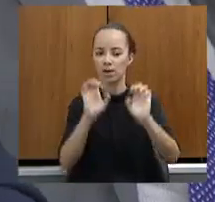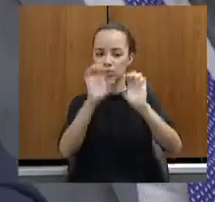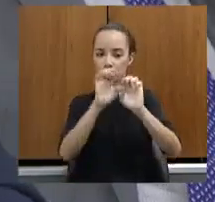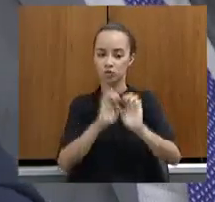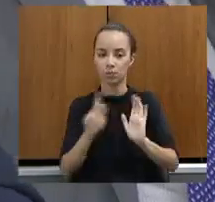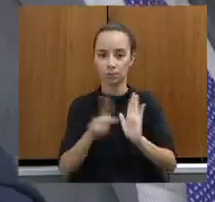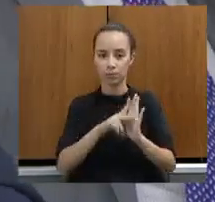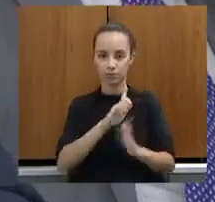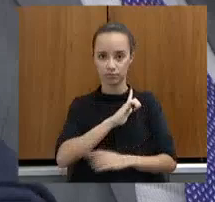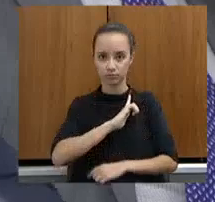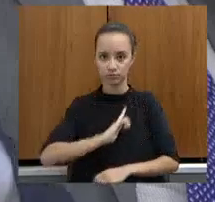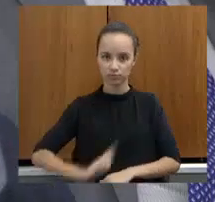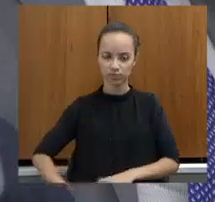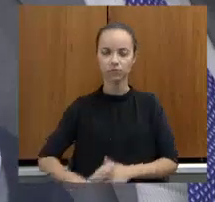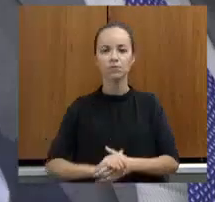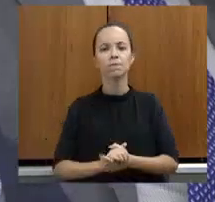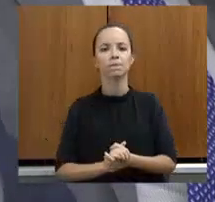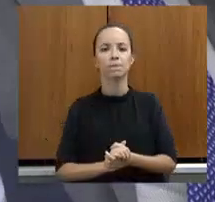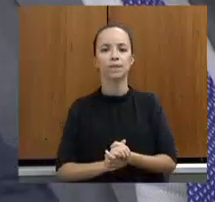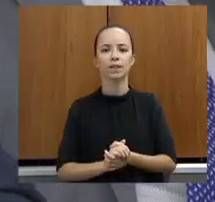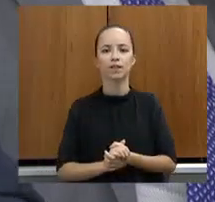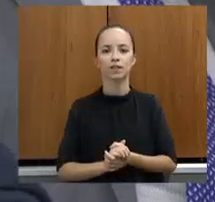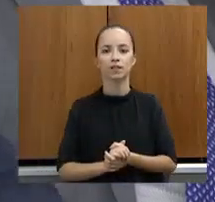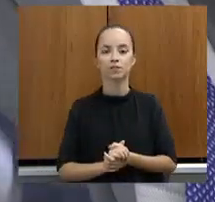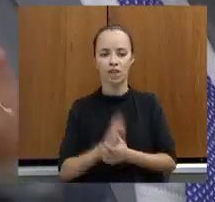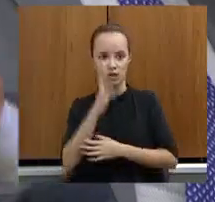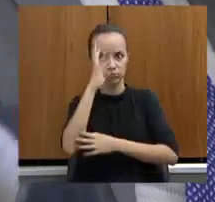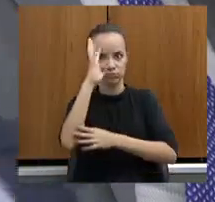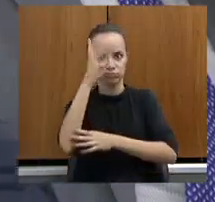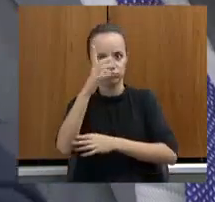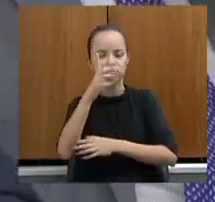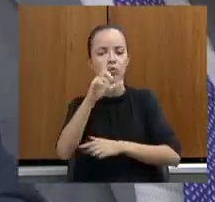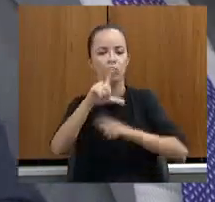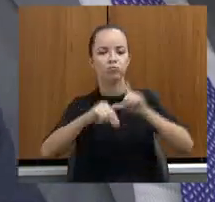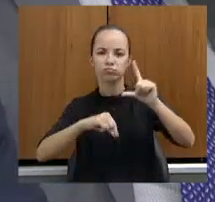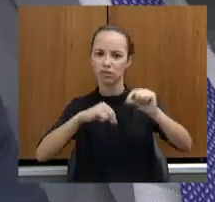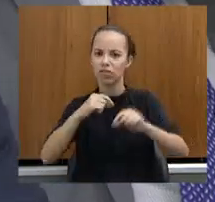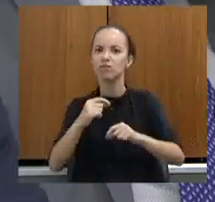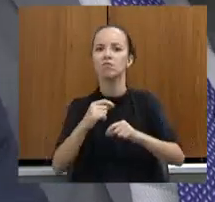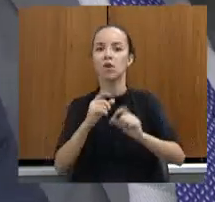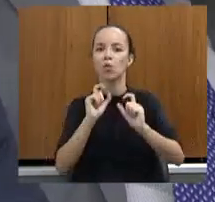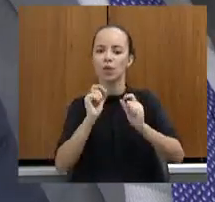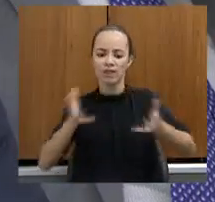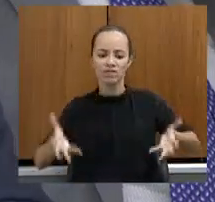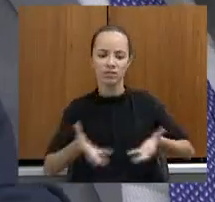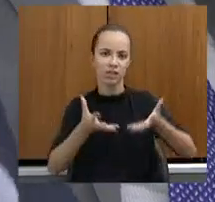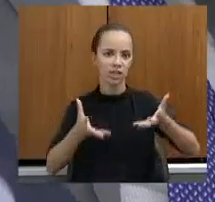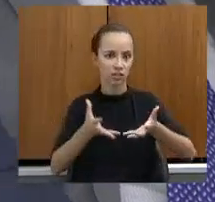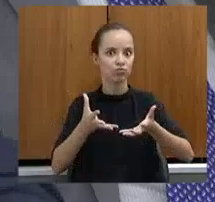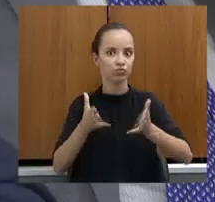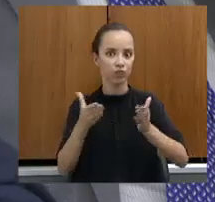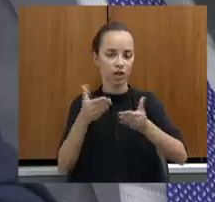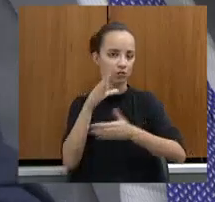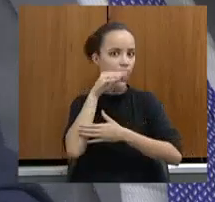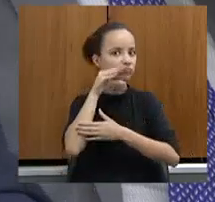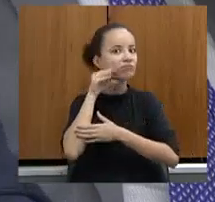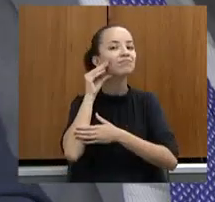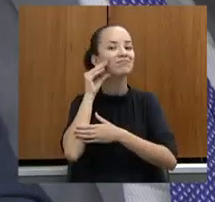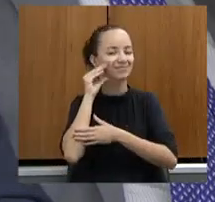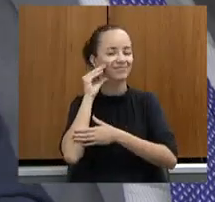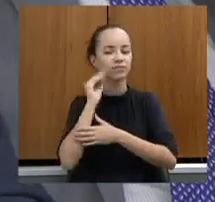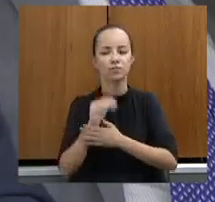trouxe Sem dúvida alguma posições importantes na valorização do Servidor E falar nesse servidor